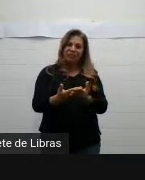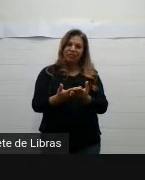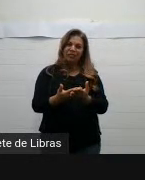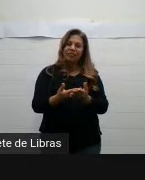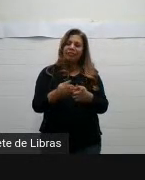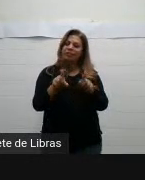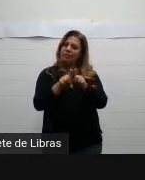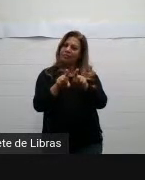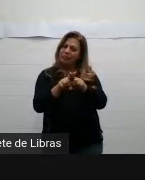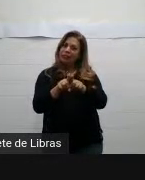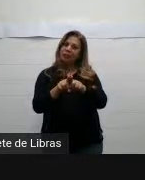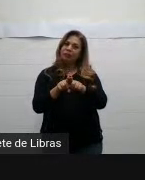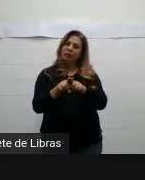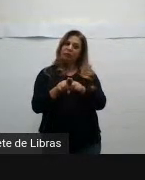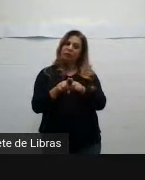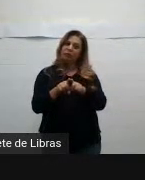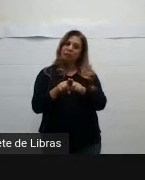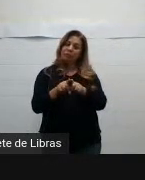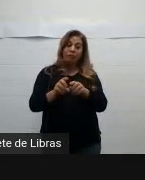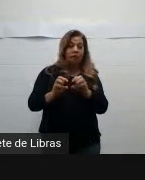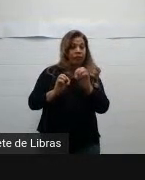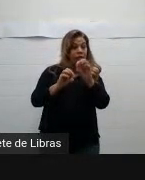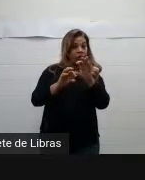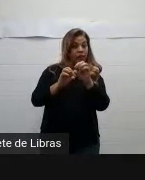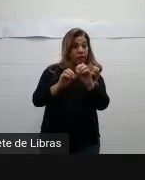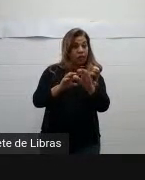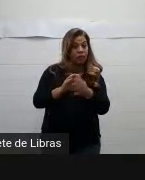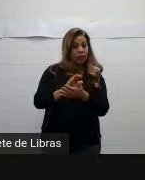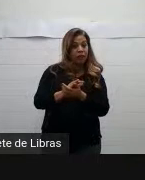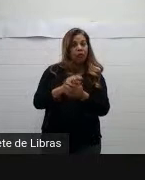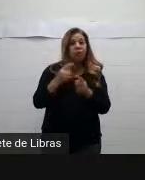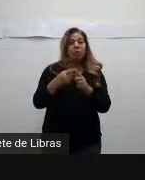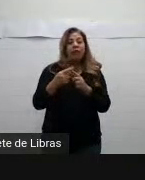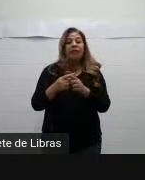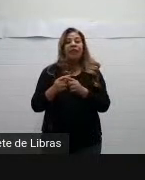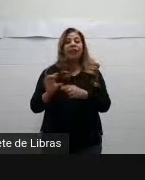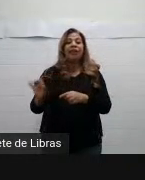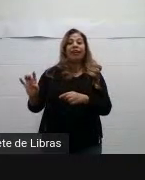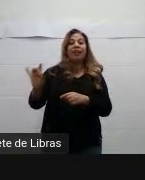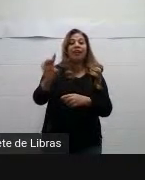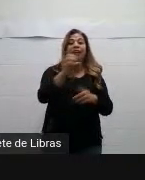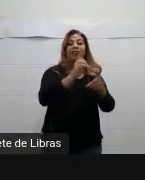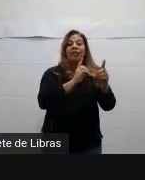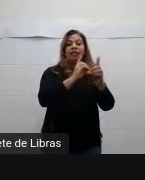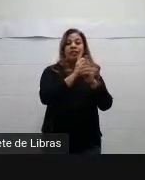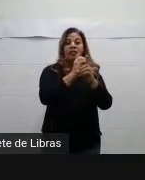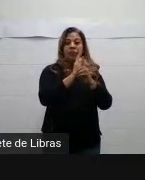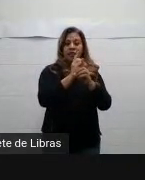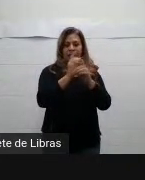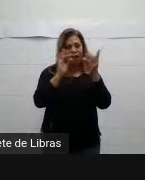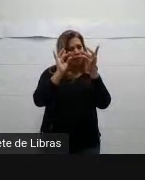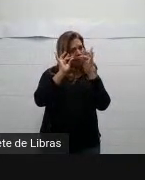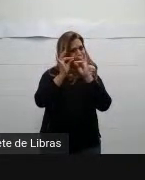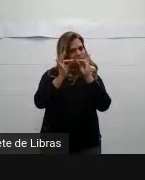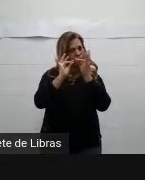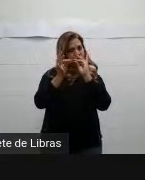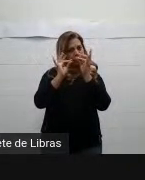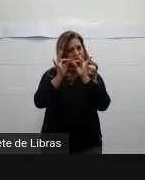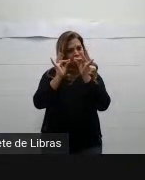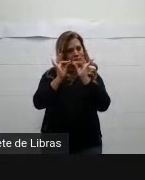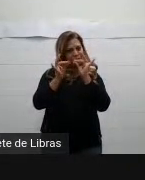mesmo tempo, ensiná-los, porque a cada encontro a gente fazia uma espécie de oficina, digamos assim, a